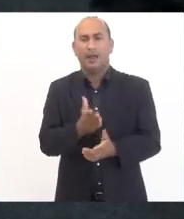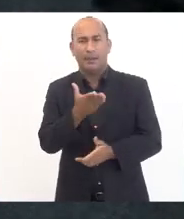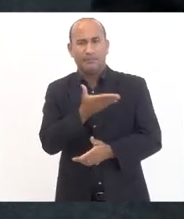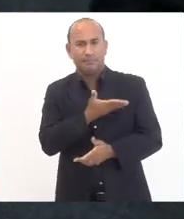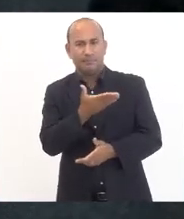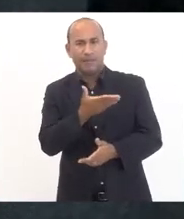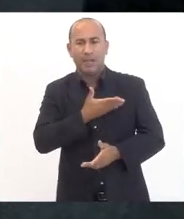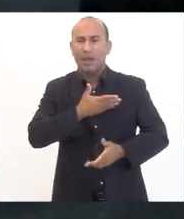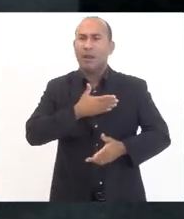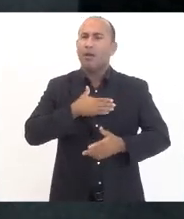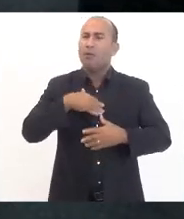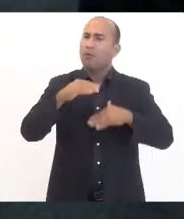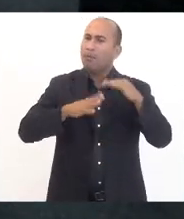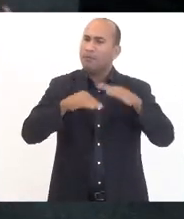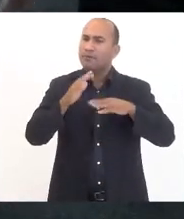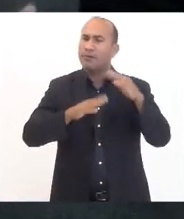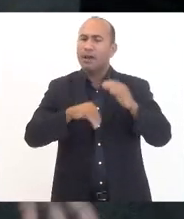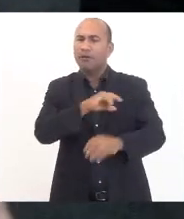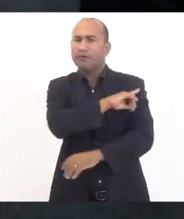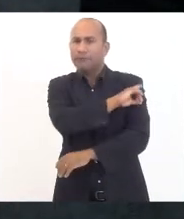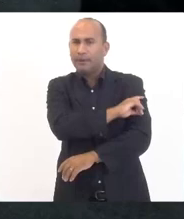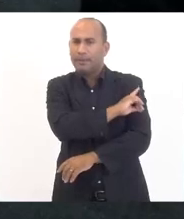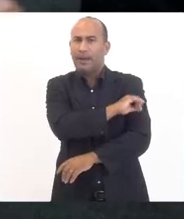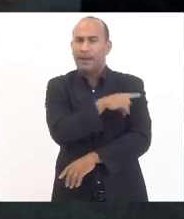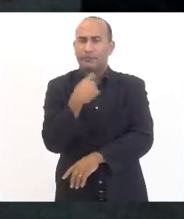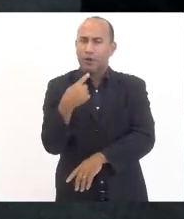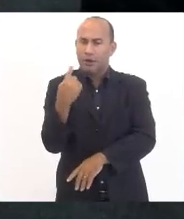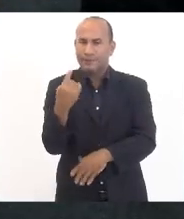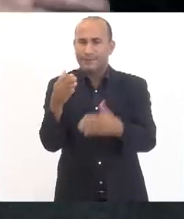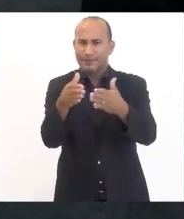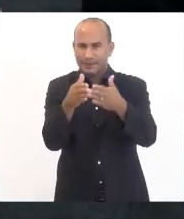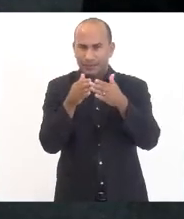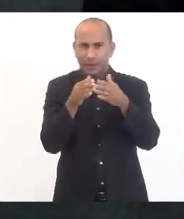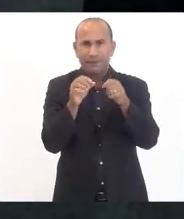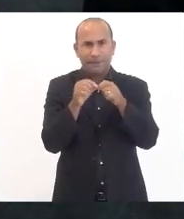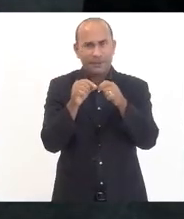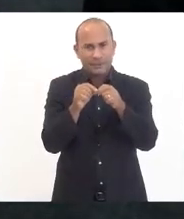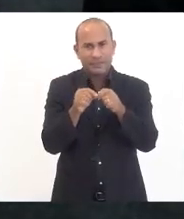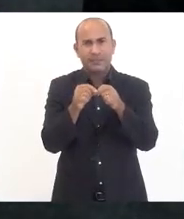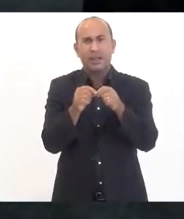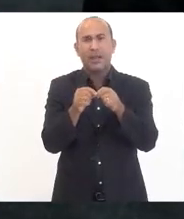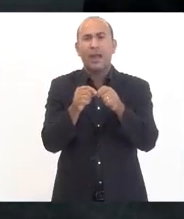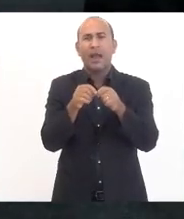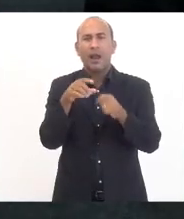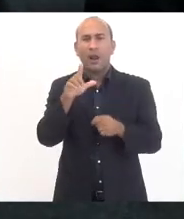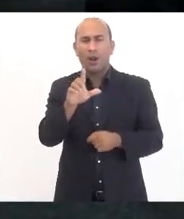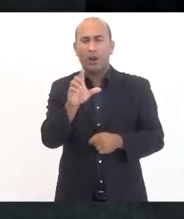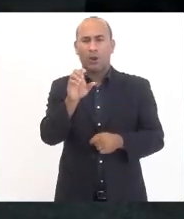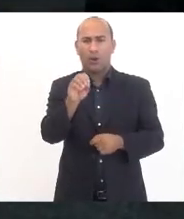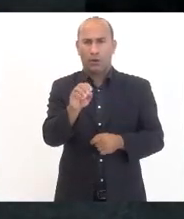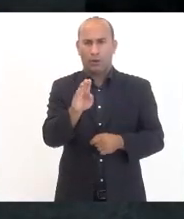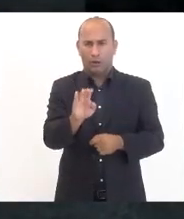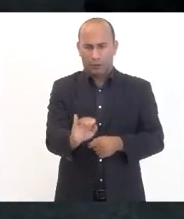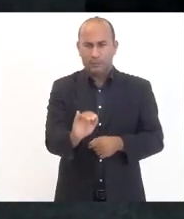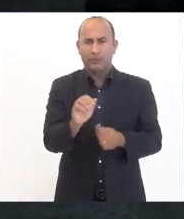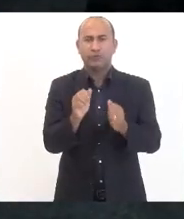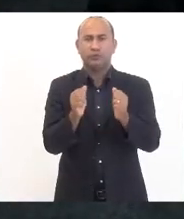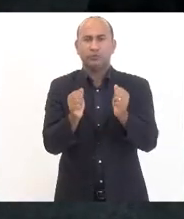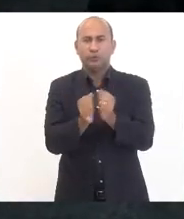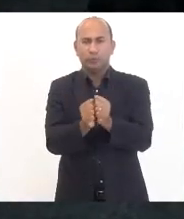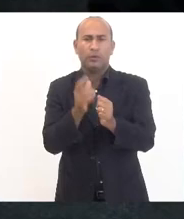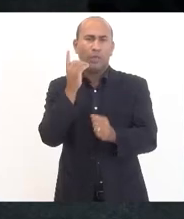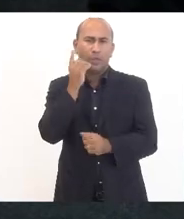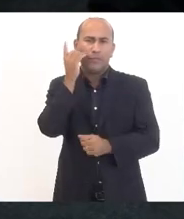um profissional de enfermagem, a gente pede para que faça um lobby junto aos deputados